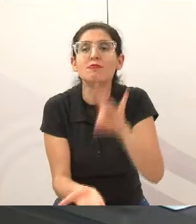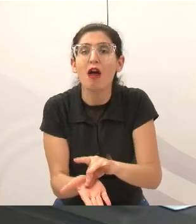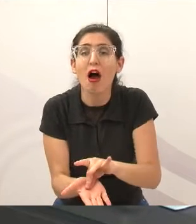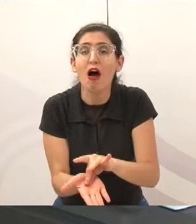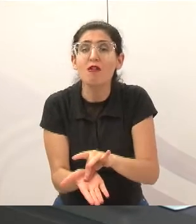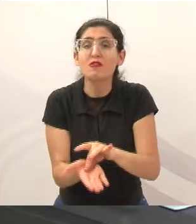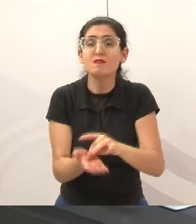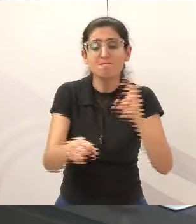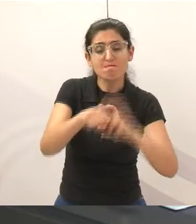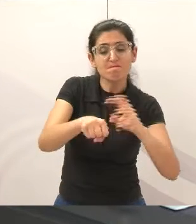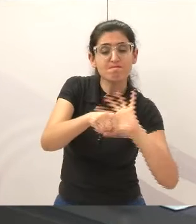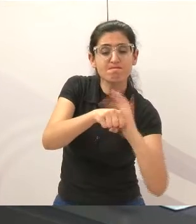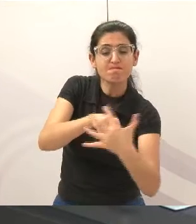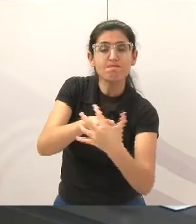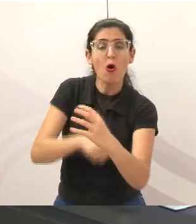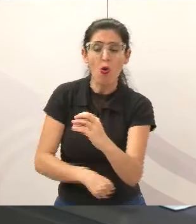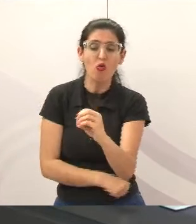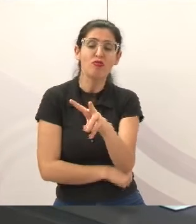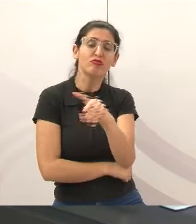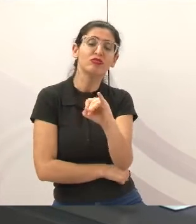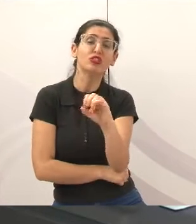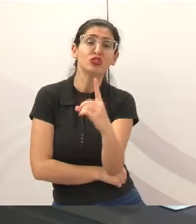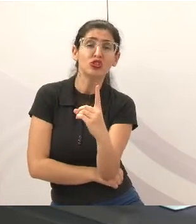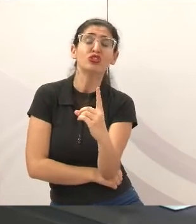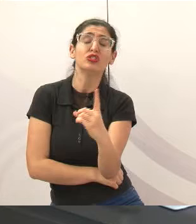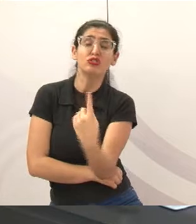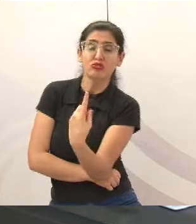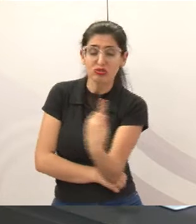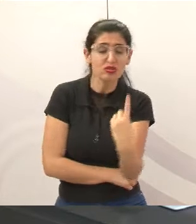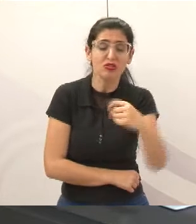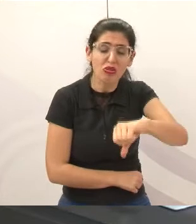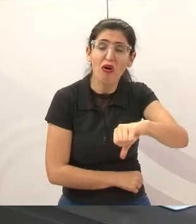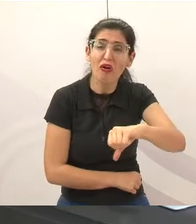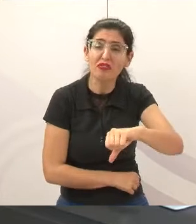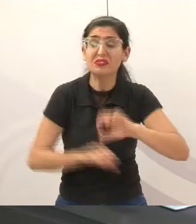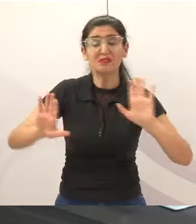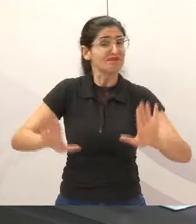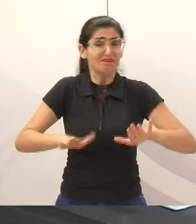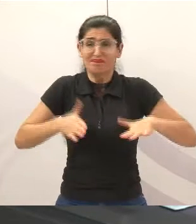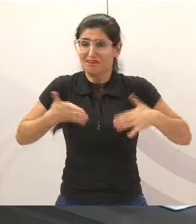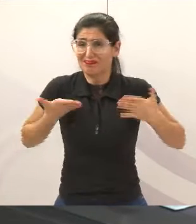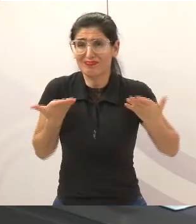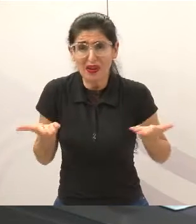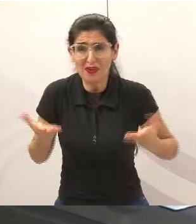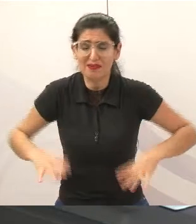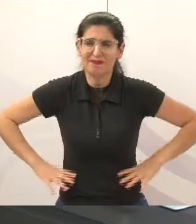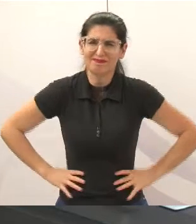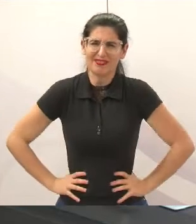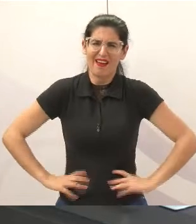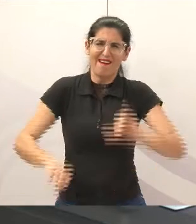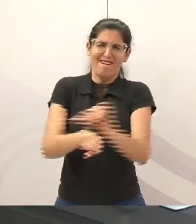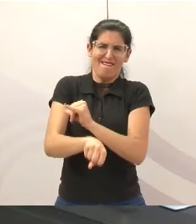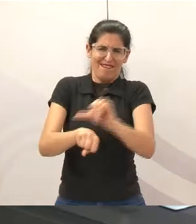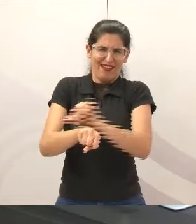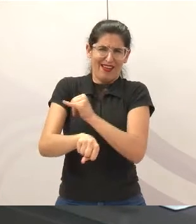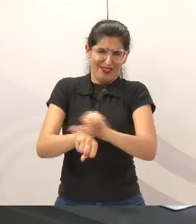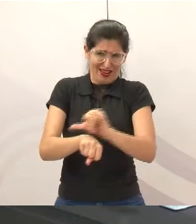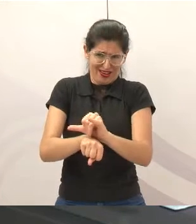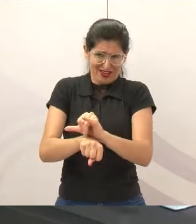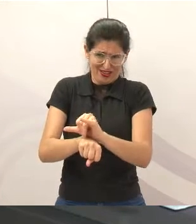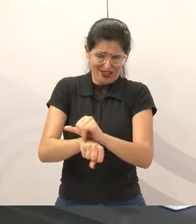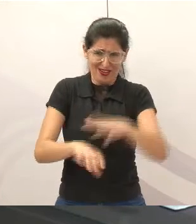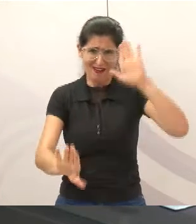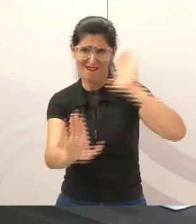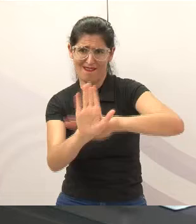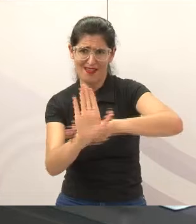do Covid-19. Então, o que está por trás de tudo isso? Você que está acompanhando essa